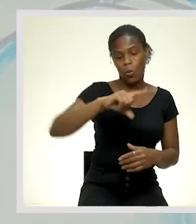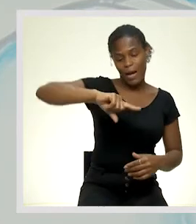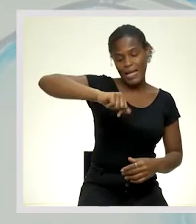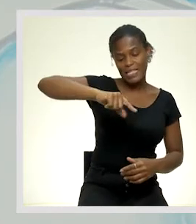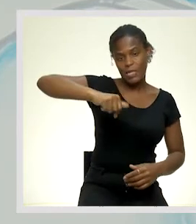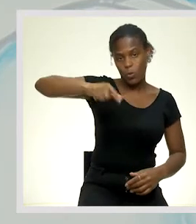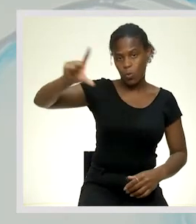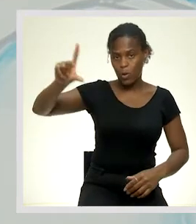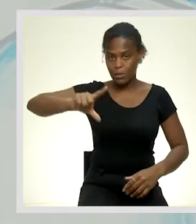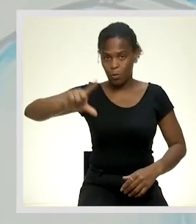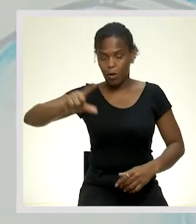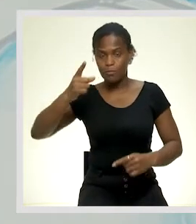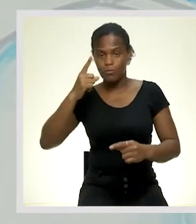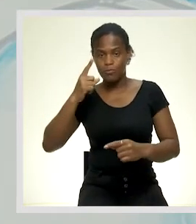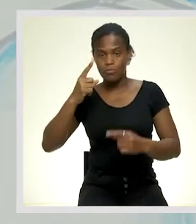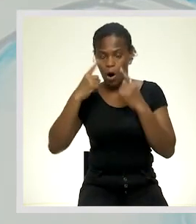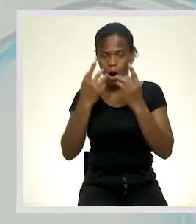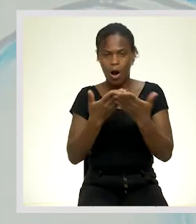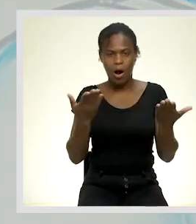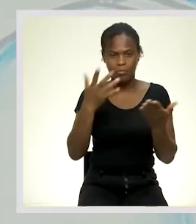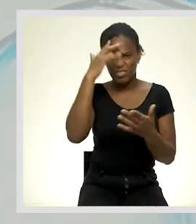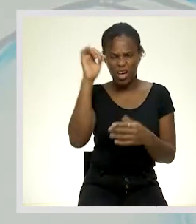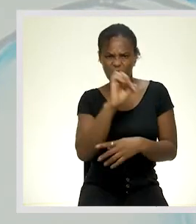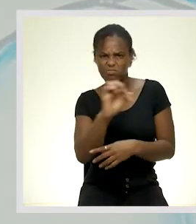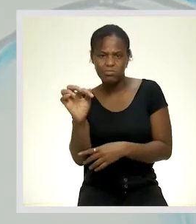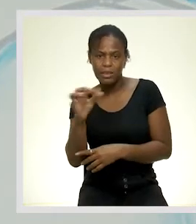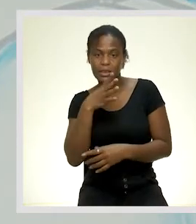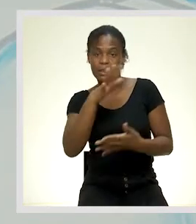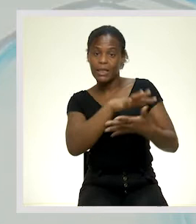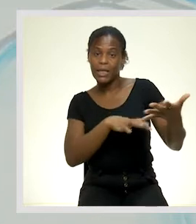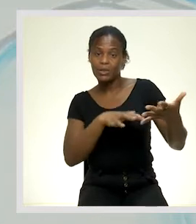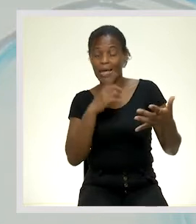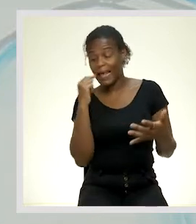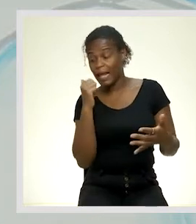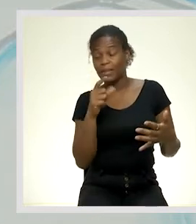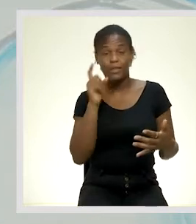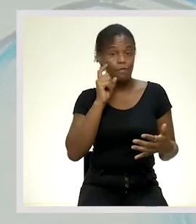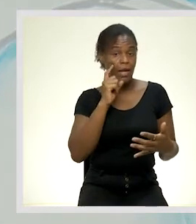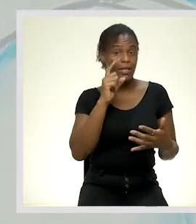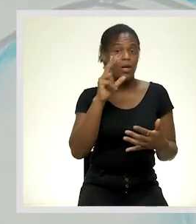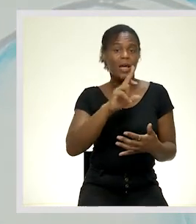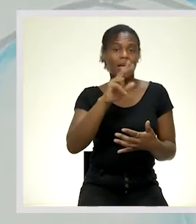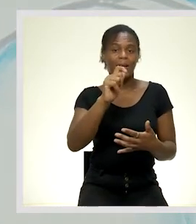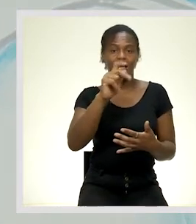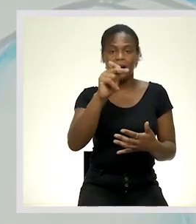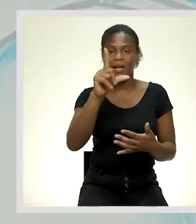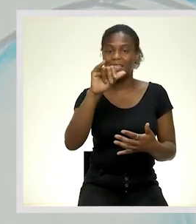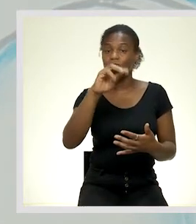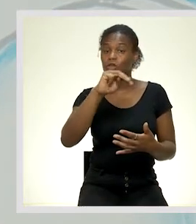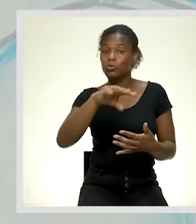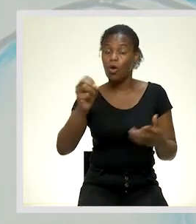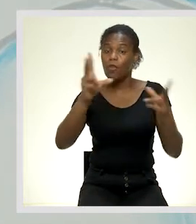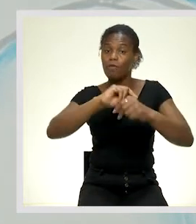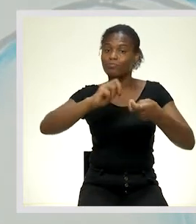Casino de Lisboa, mostrou essa posição num texto que ele defendeu o realismo, a nova corrente